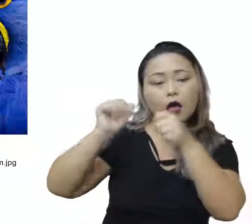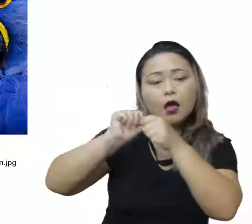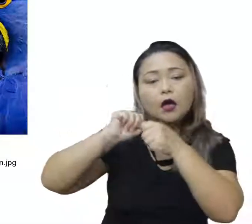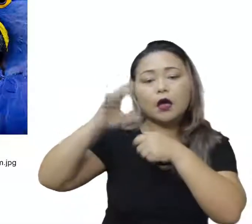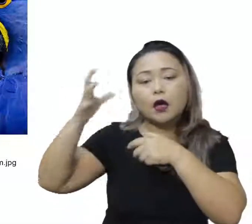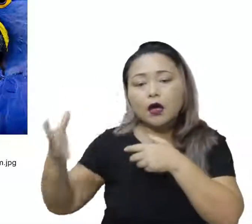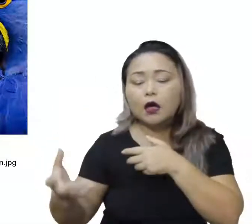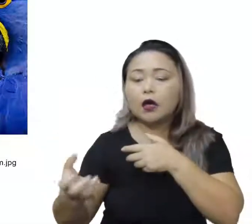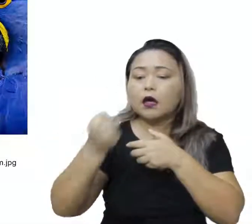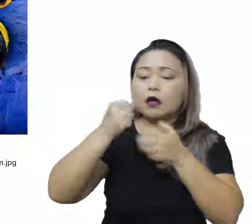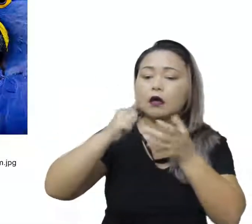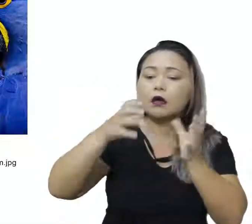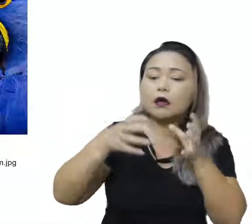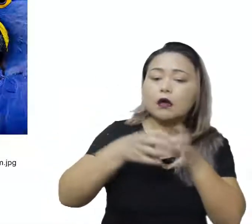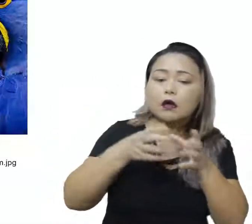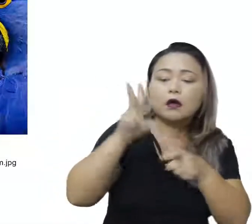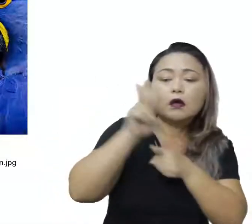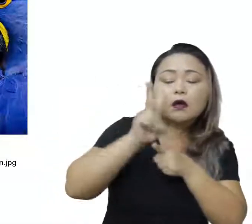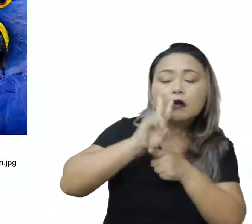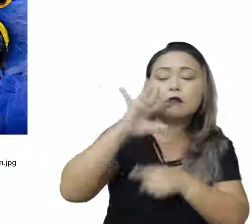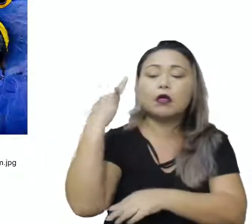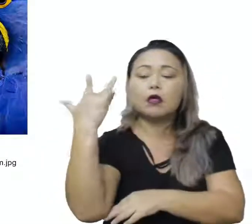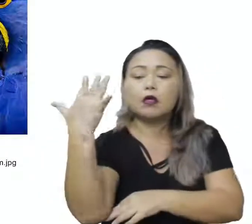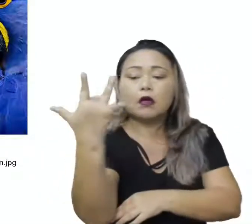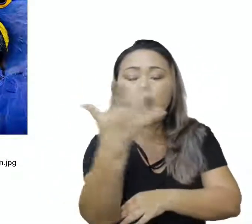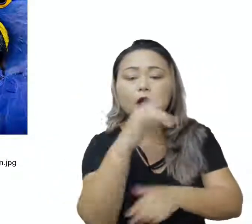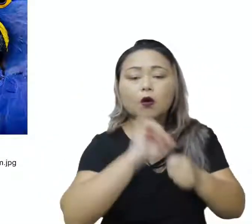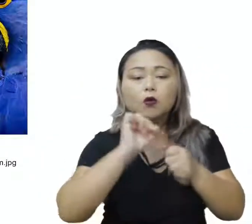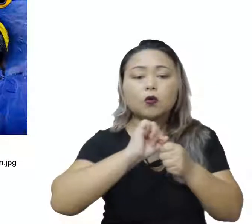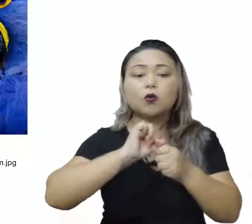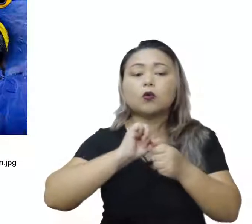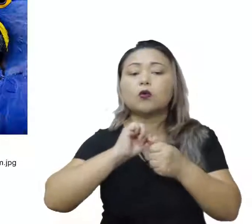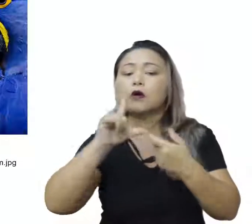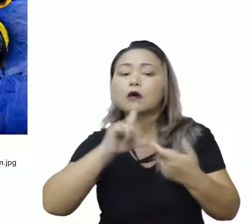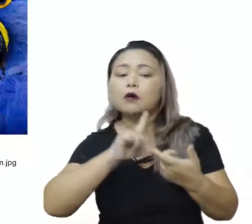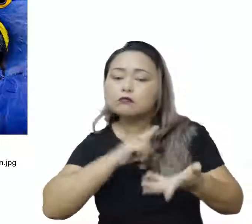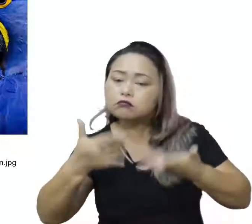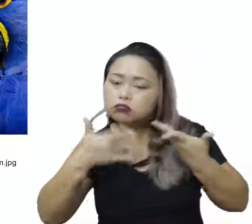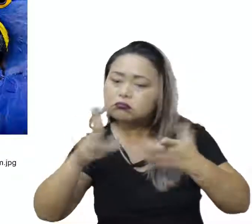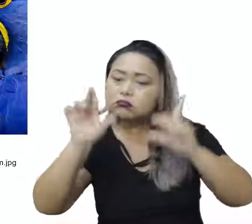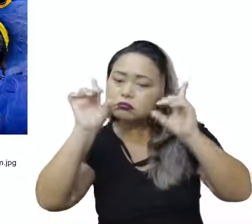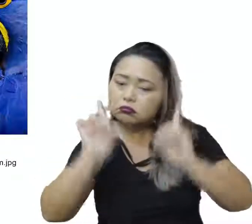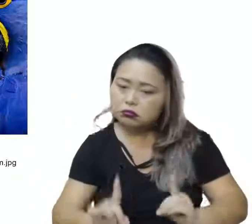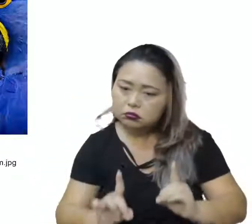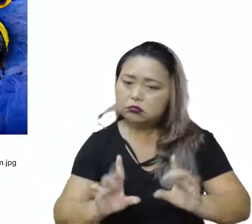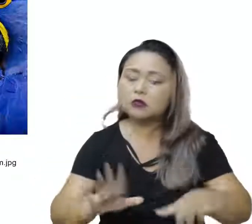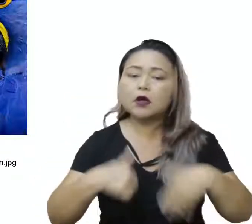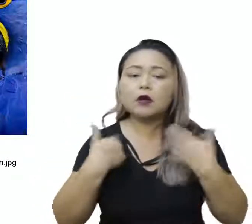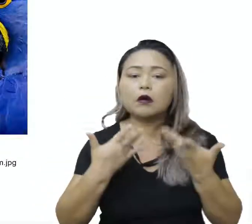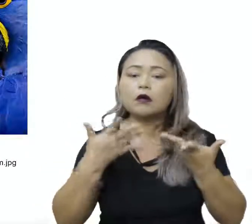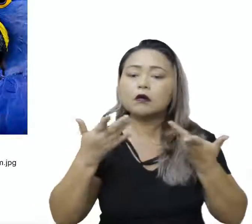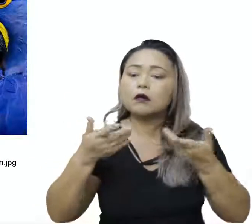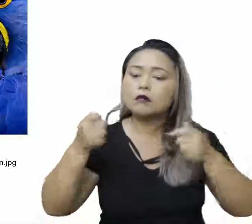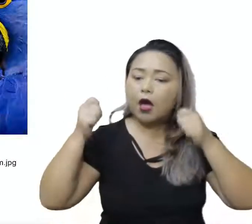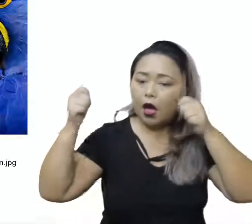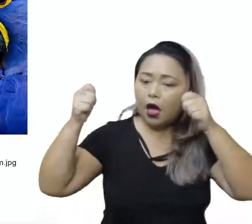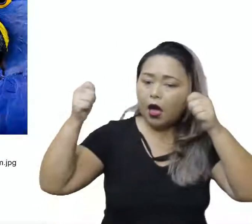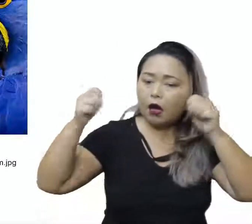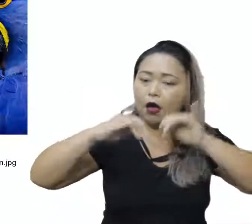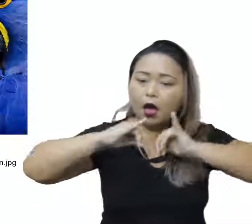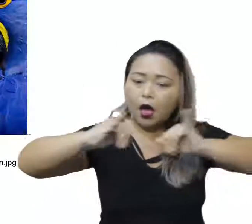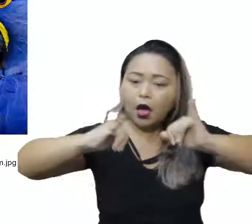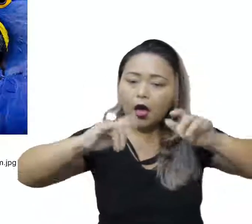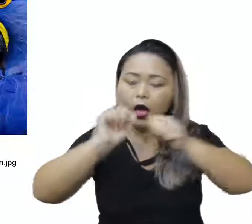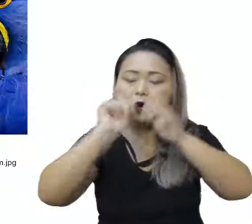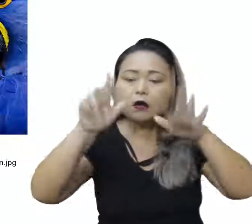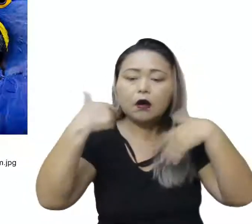espécie, preserve a natureza, cultive seus direitos. Então, são campanhas dessas ONGs justamente para